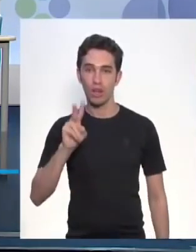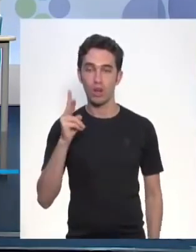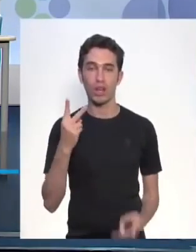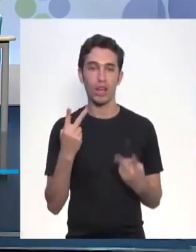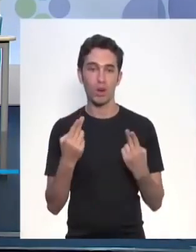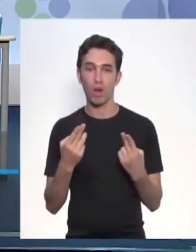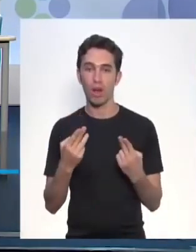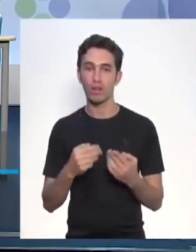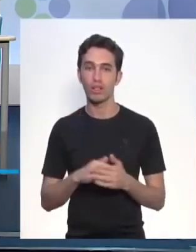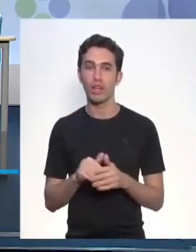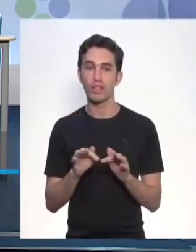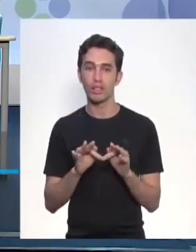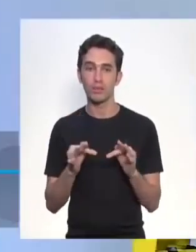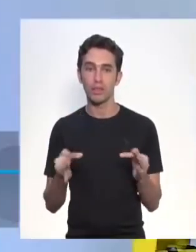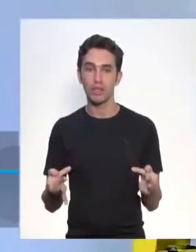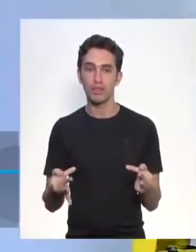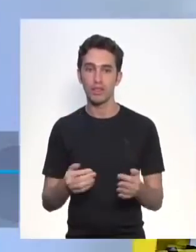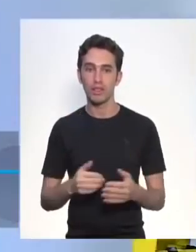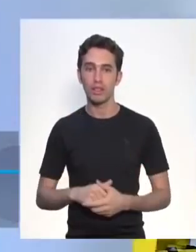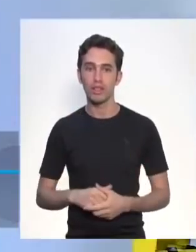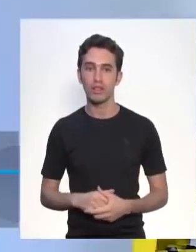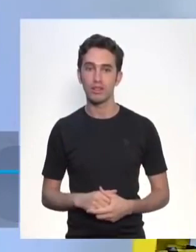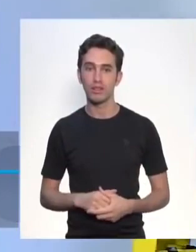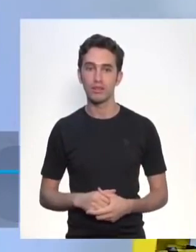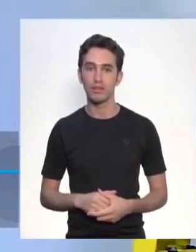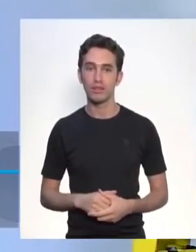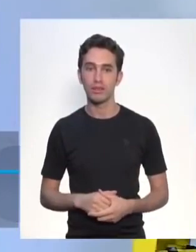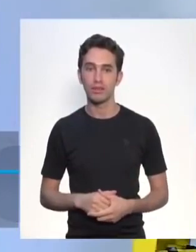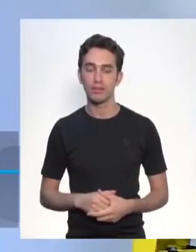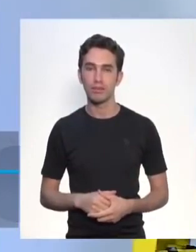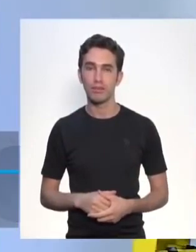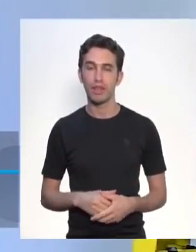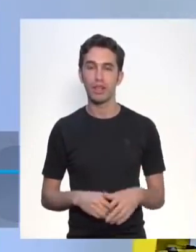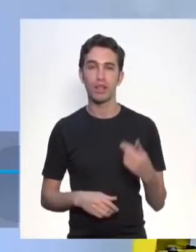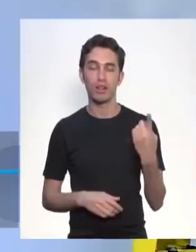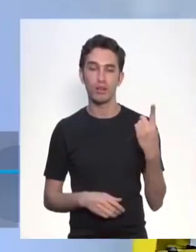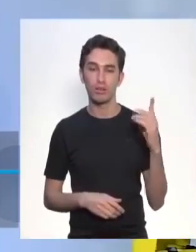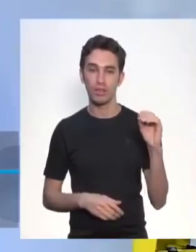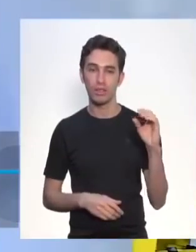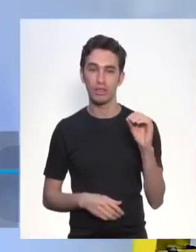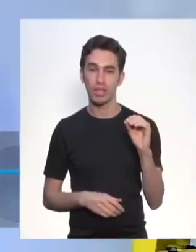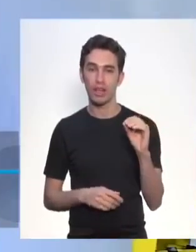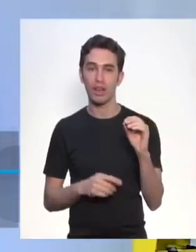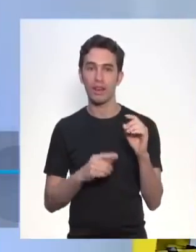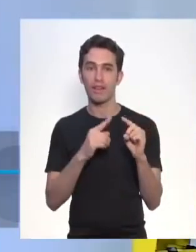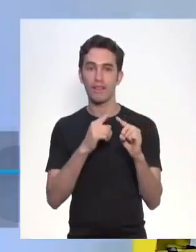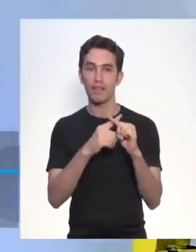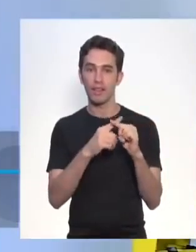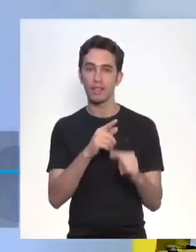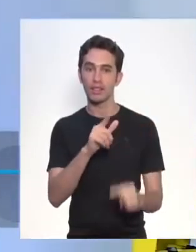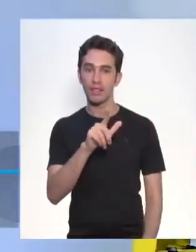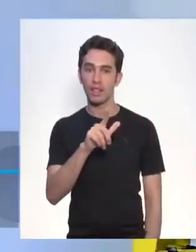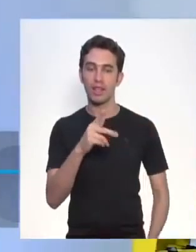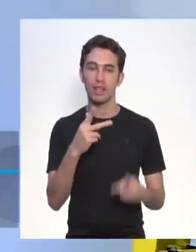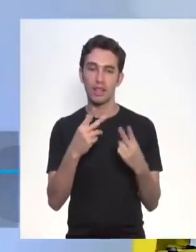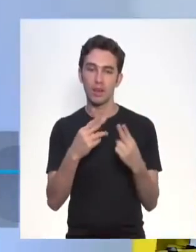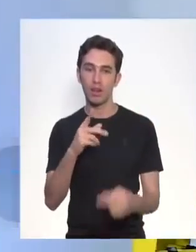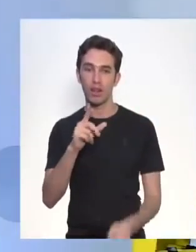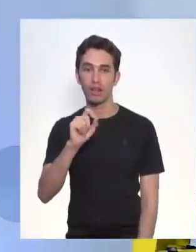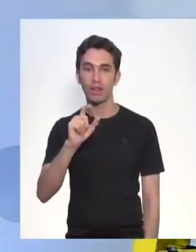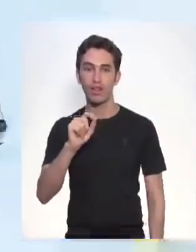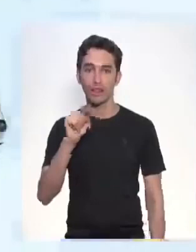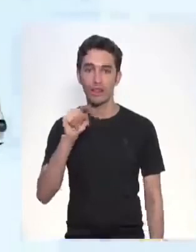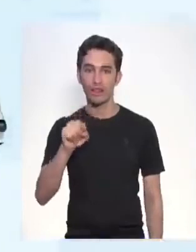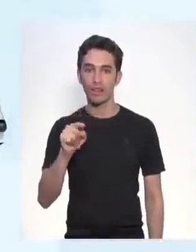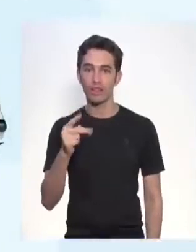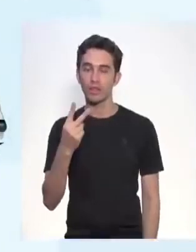gente simplifica, como vocês bem sabem, simplificando aqui por 100, tá meio congestionado, mas eu vou limpar. Então é essa a ideia. Os